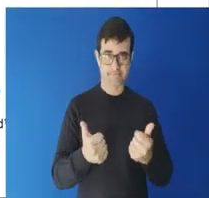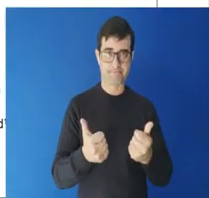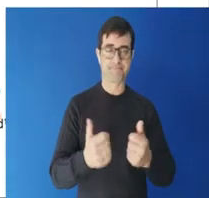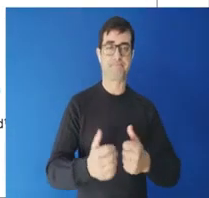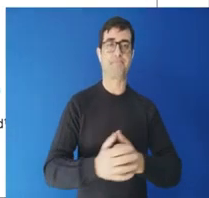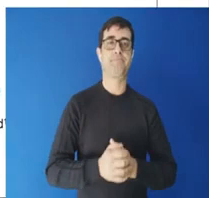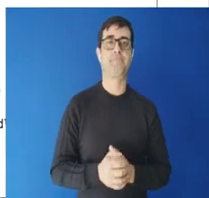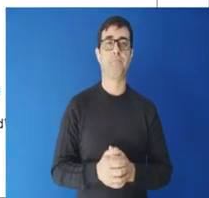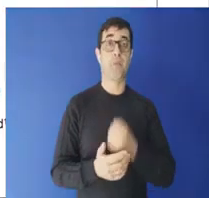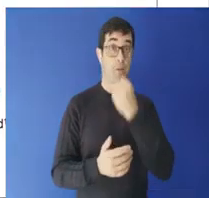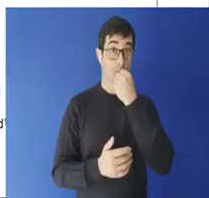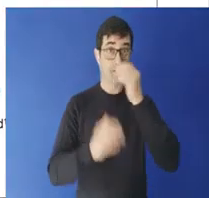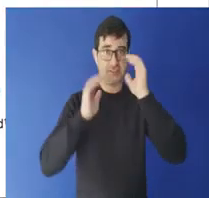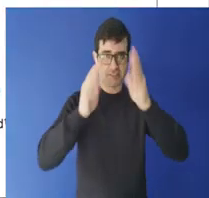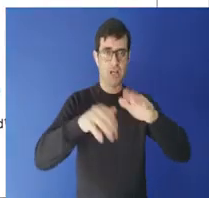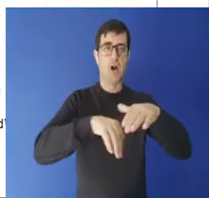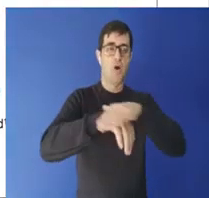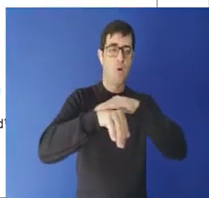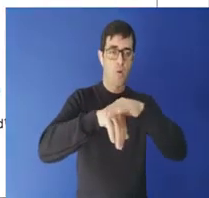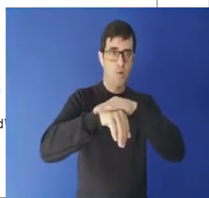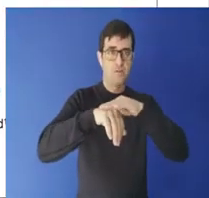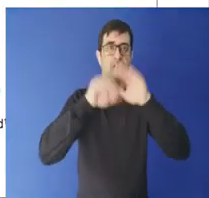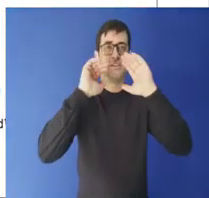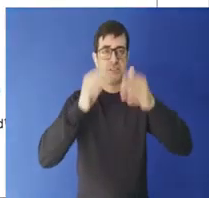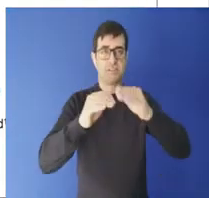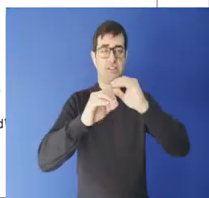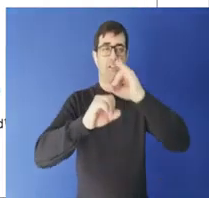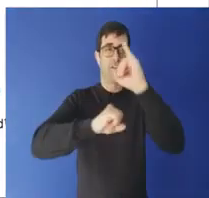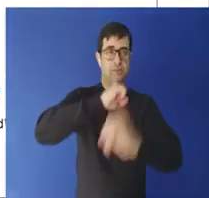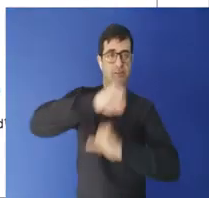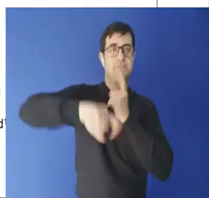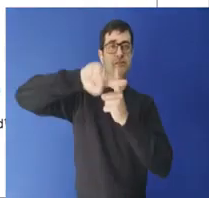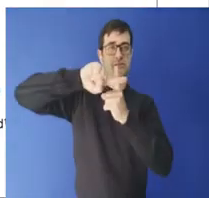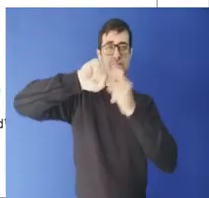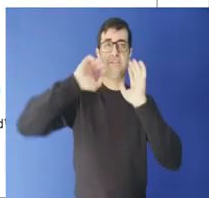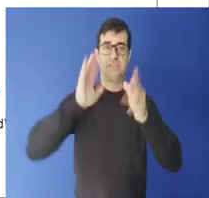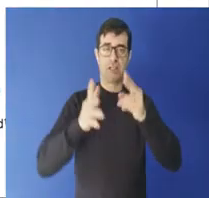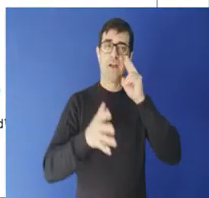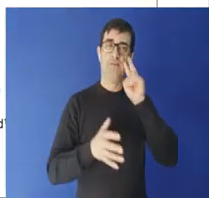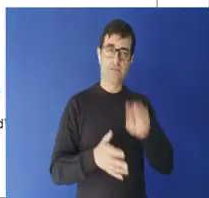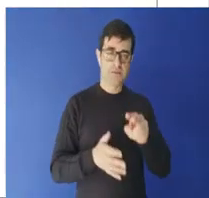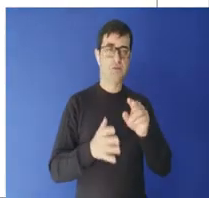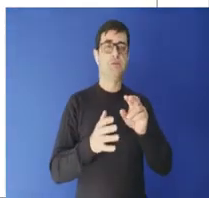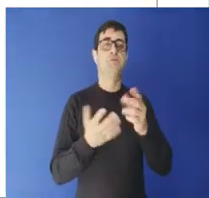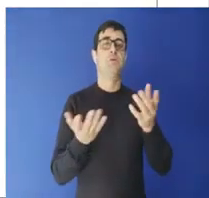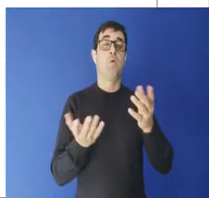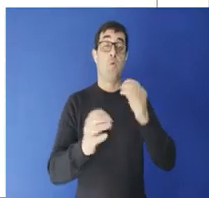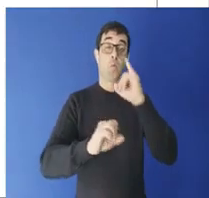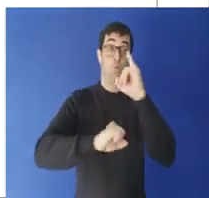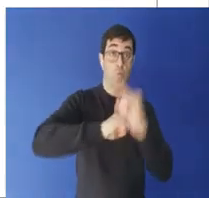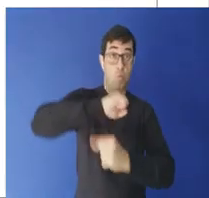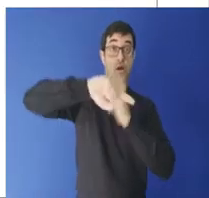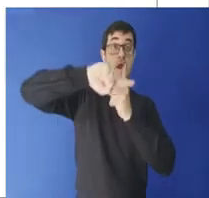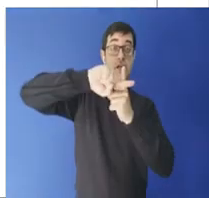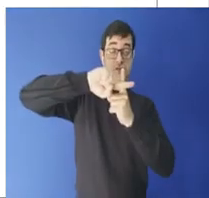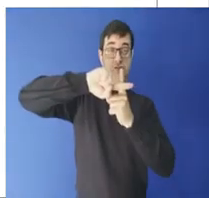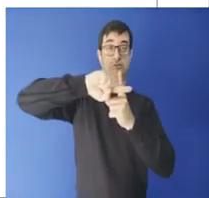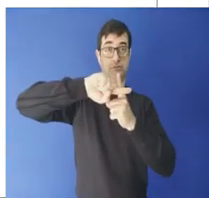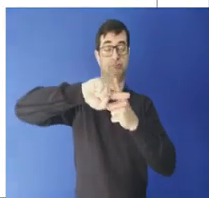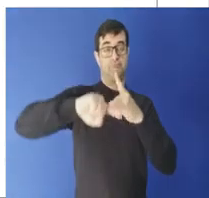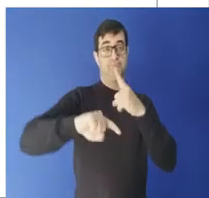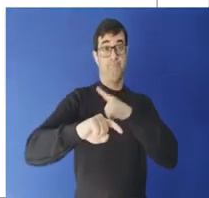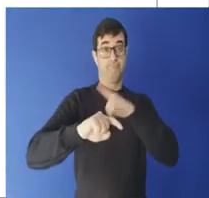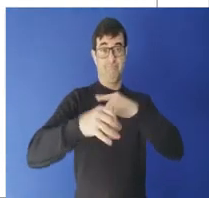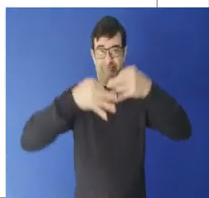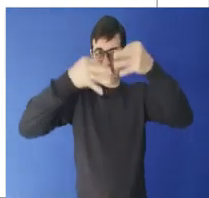Bom, já falamos então um pouquinho sobre a formação dos cátions. Vimos aqui então quando o cátion assume